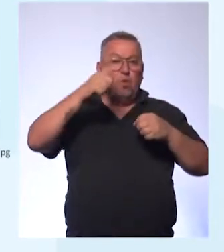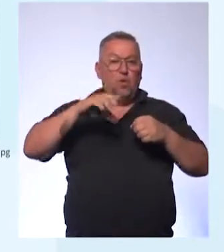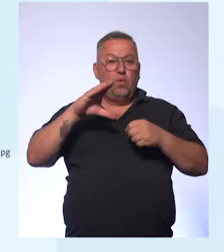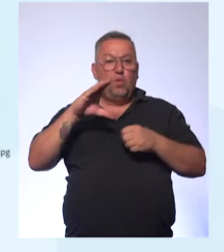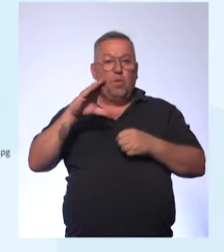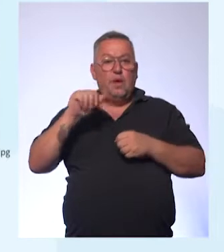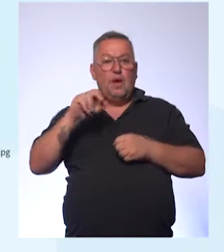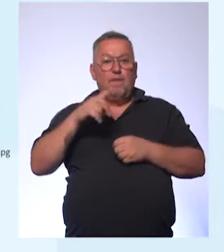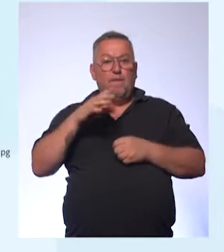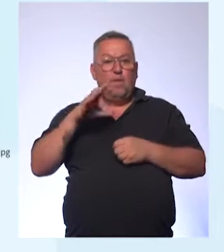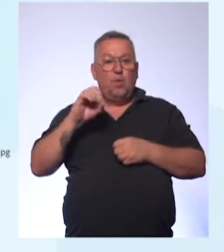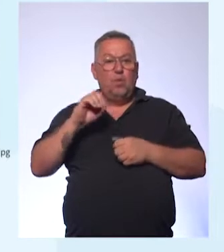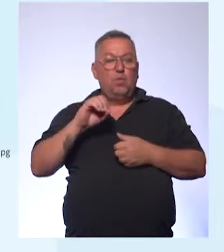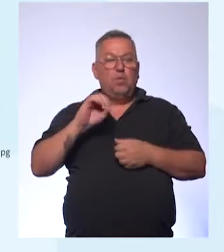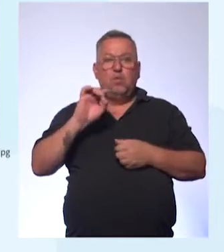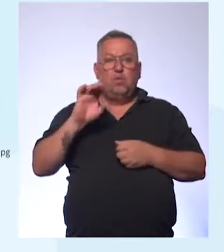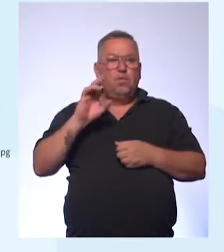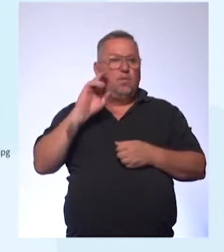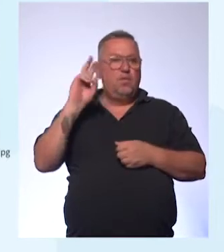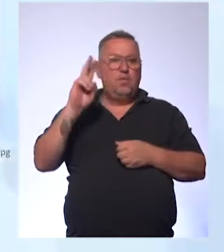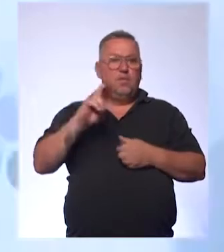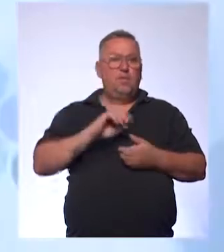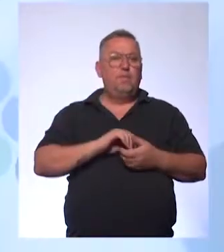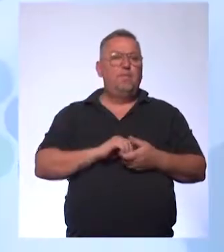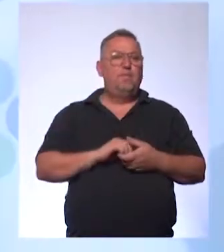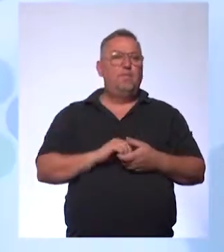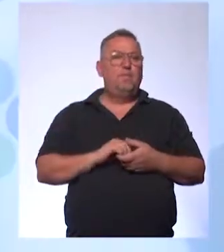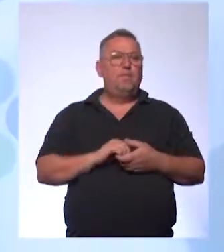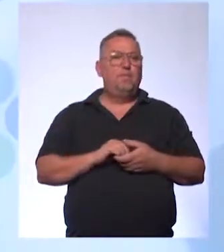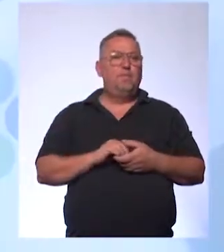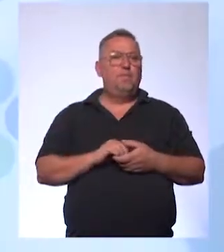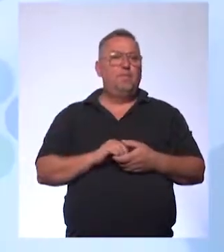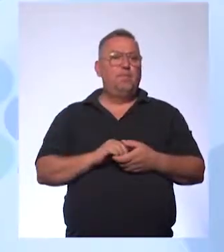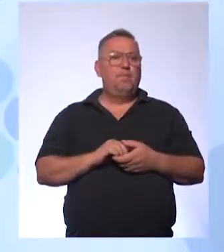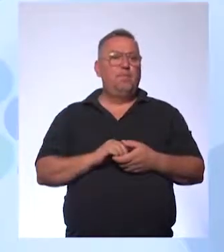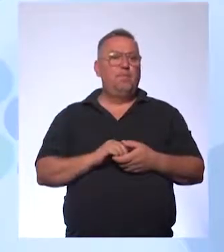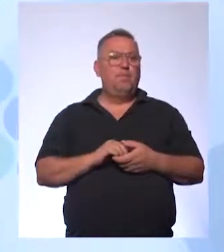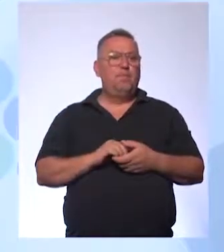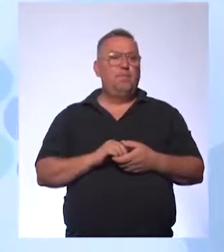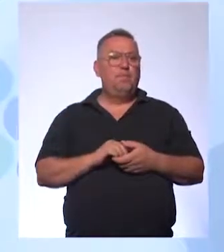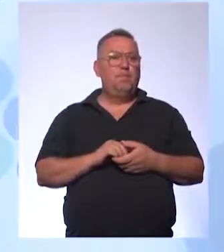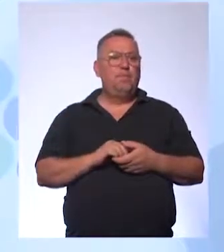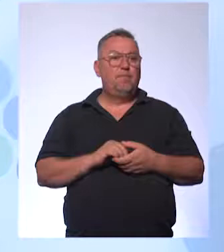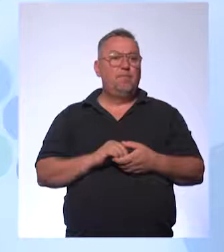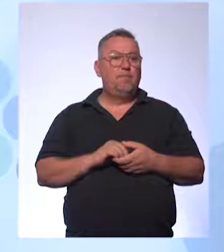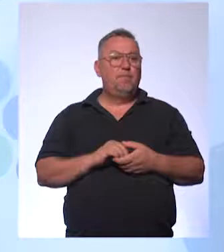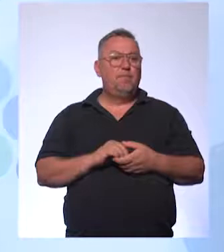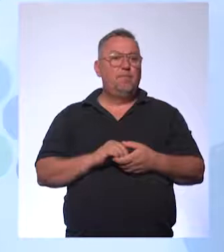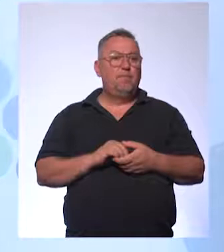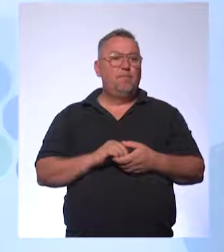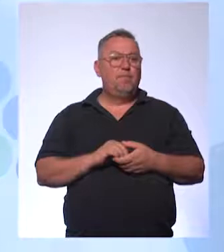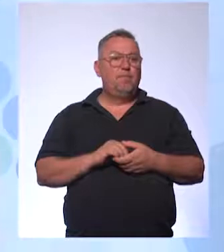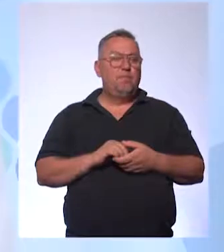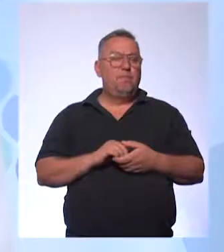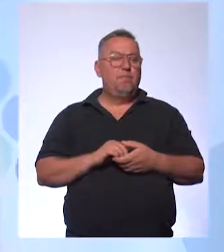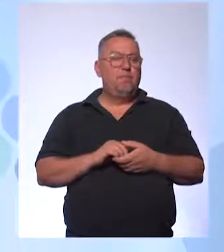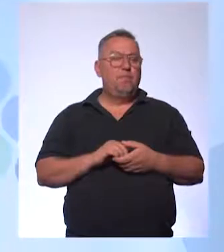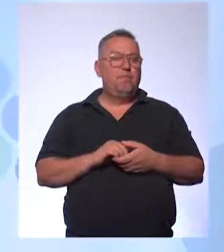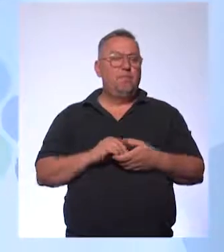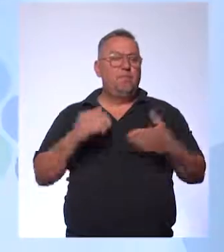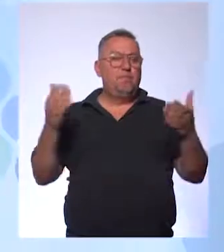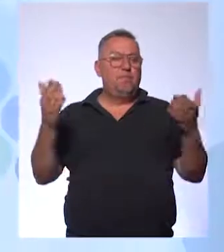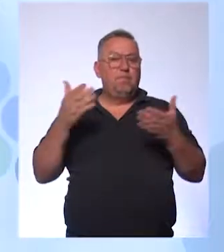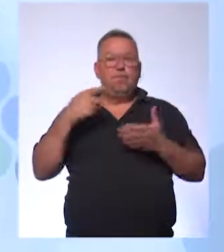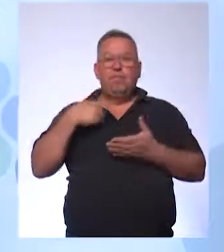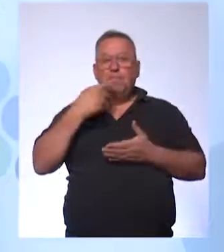mineral, tá bom? Só para você ter uma ideiazinha, tá? Muito bem. E aí, né, eu estava falando